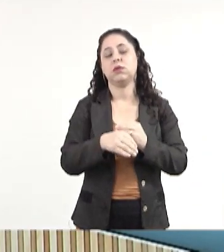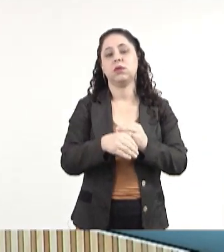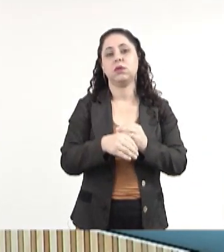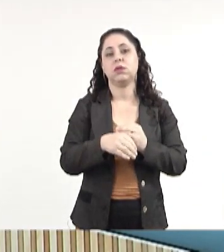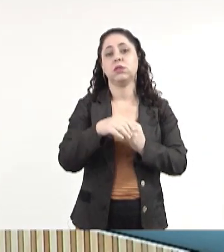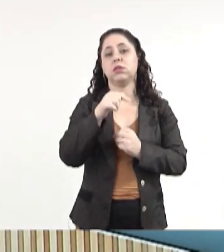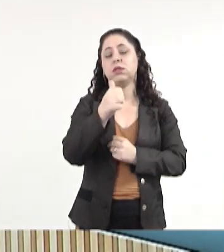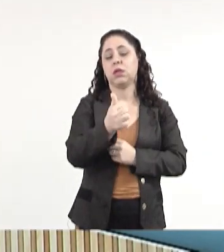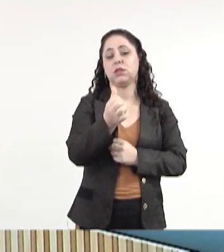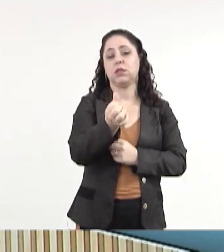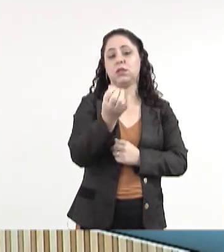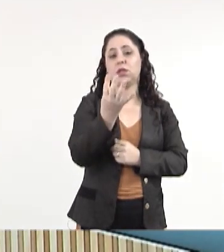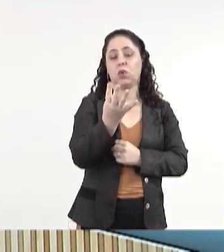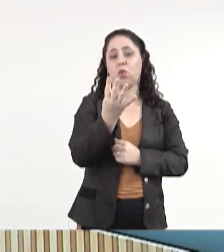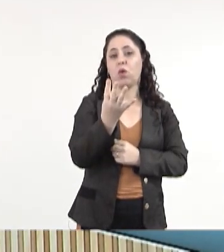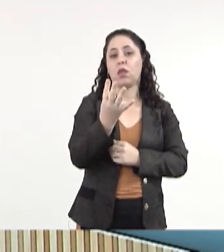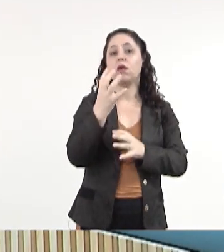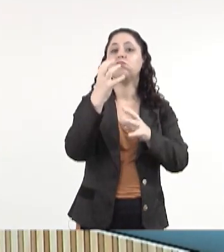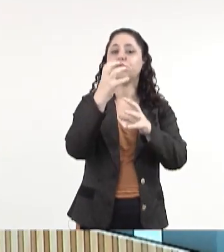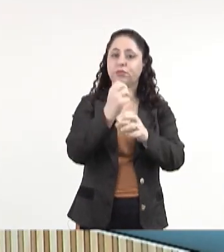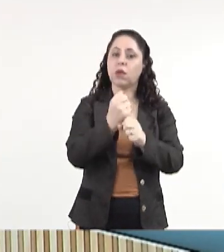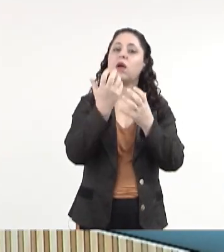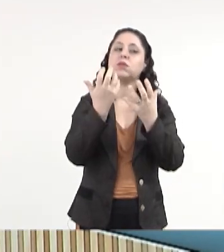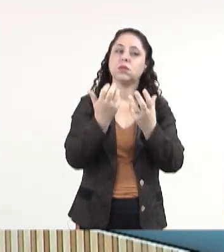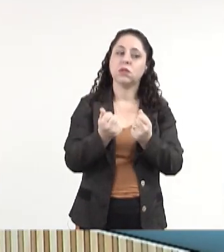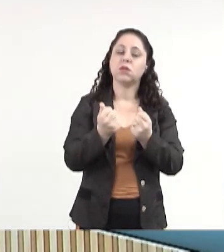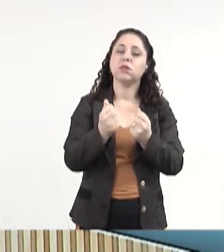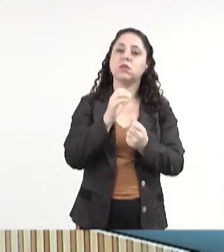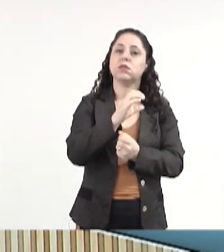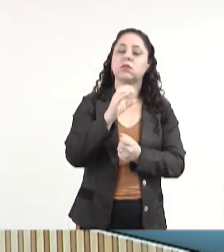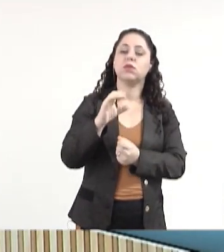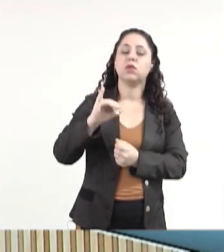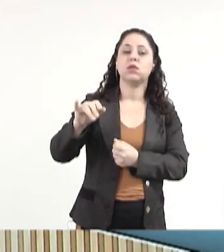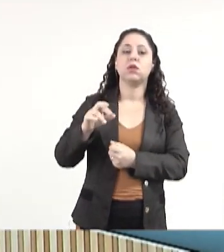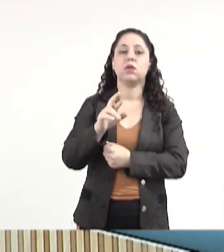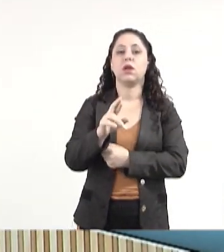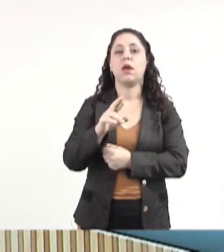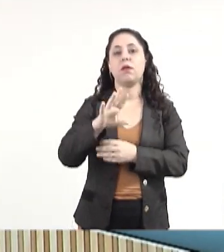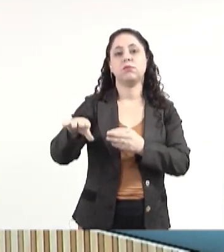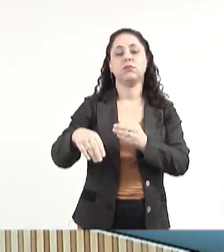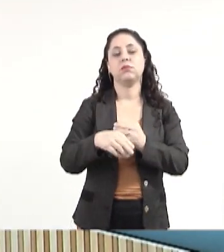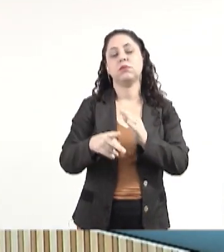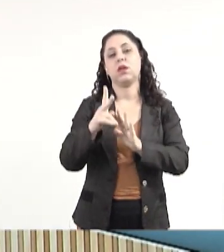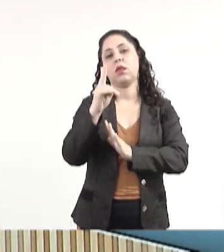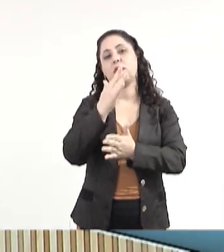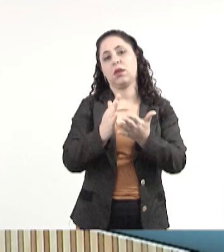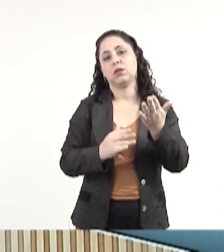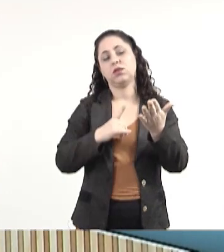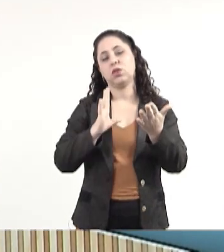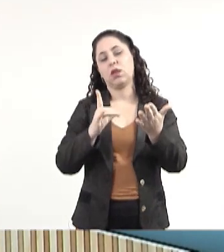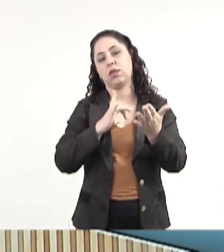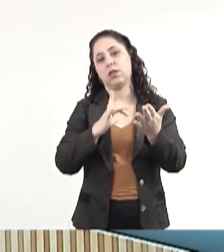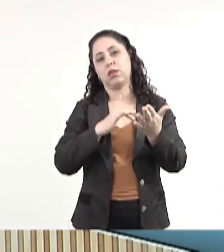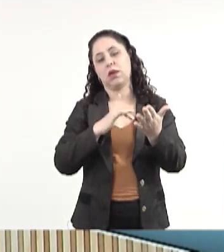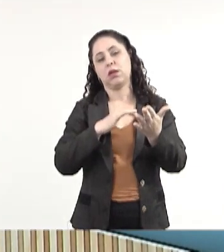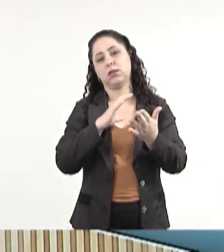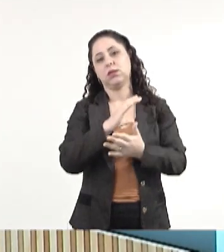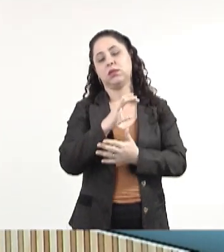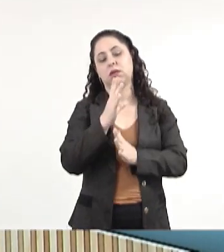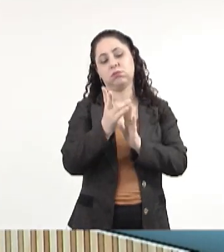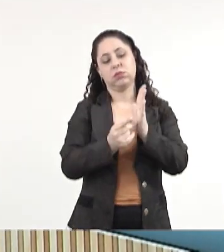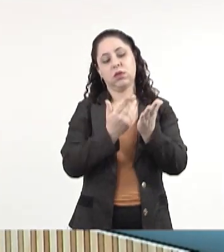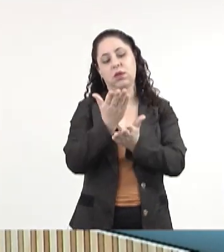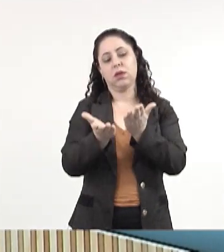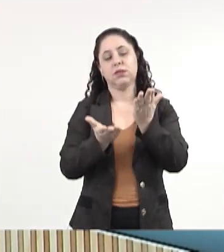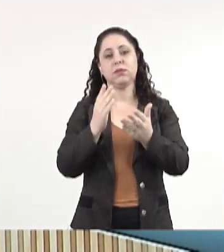apresentadas, 164 elas foram acolhidas pela CCJR e já foram incorporadas no texto que está tramitando pela Comissão de